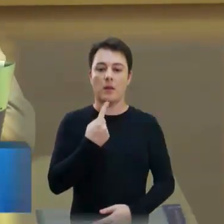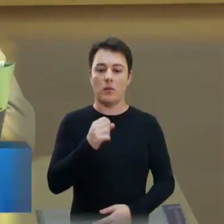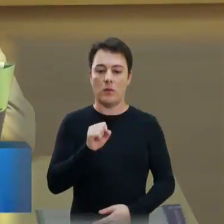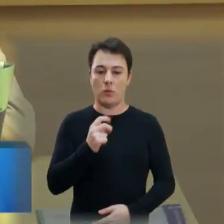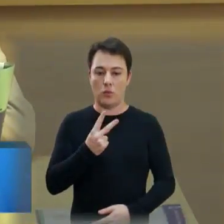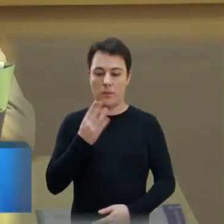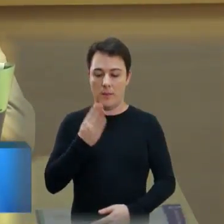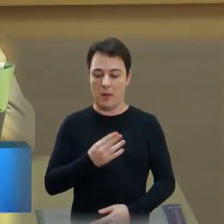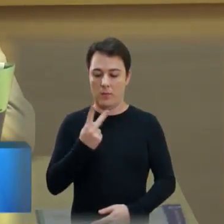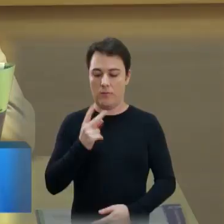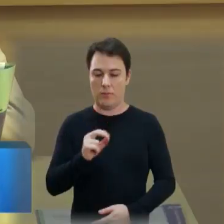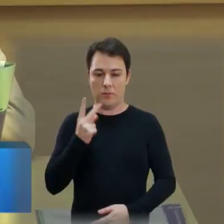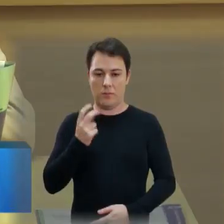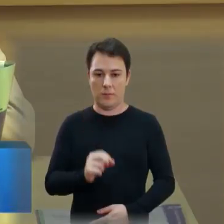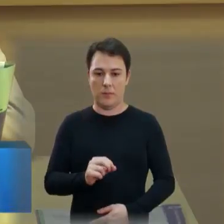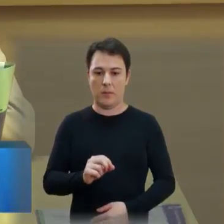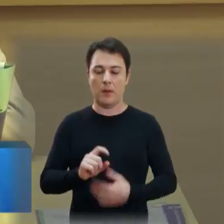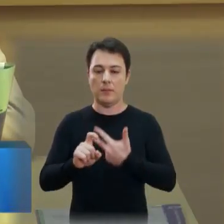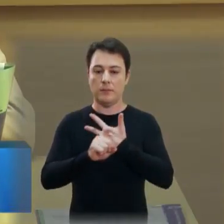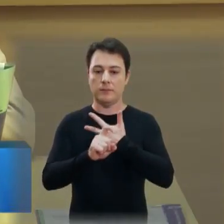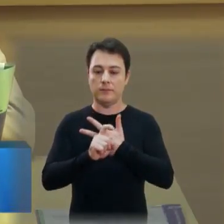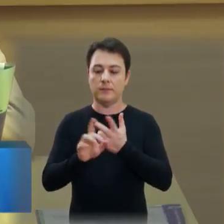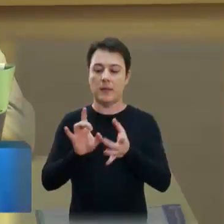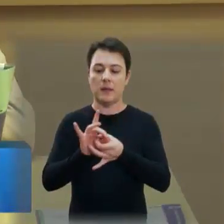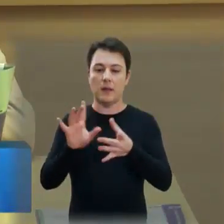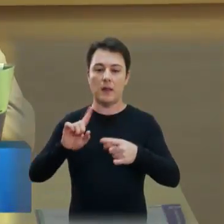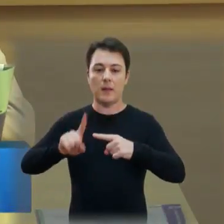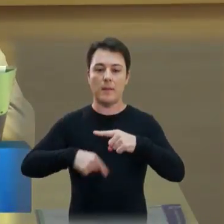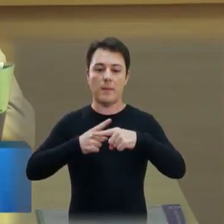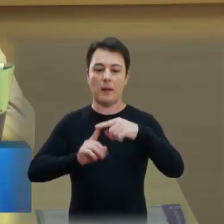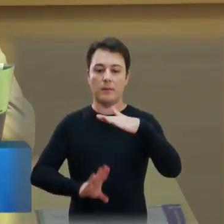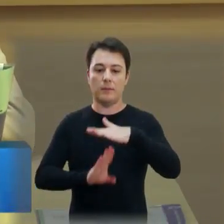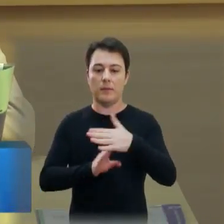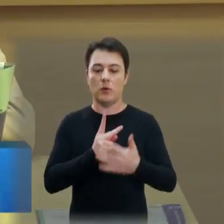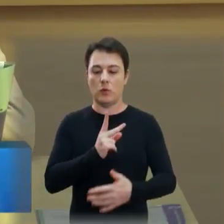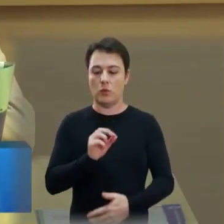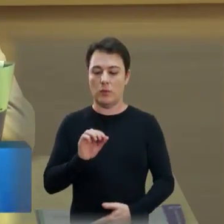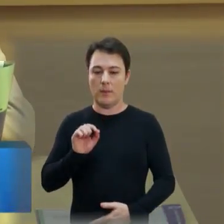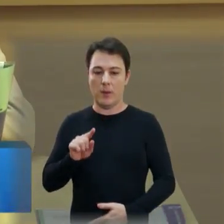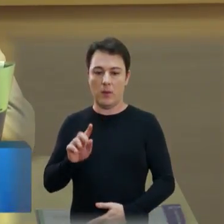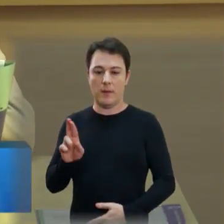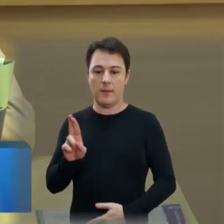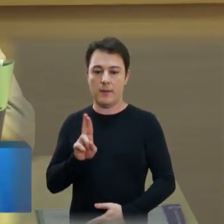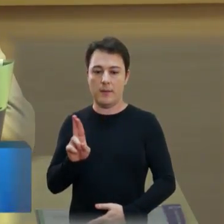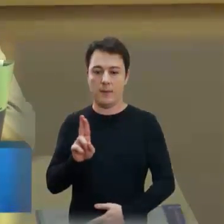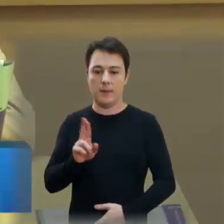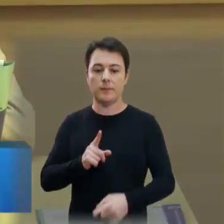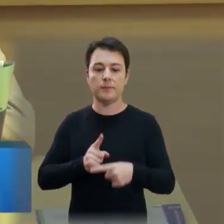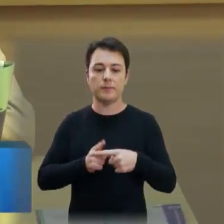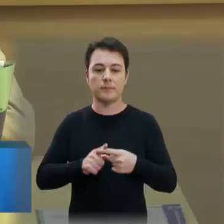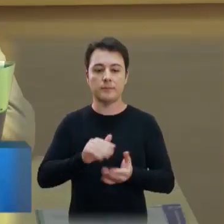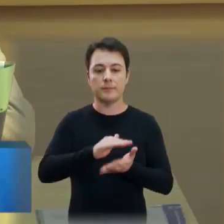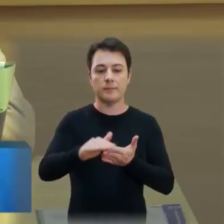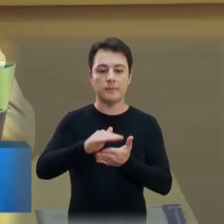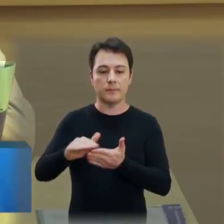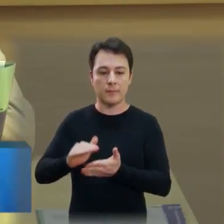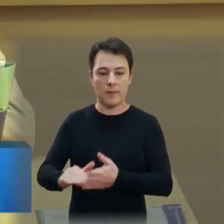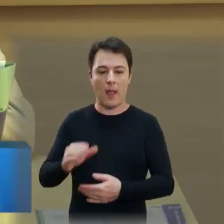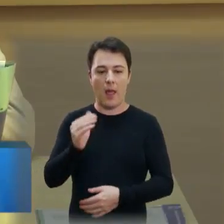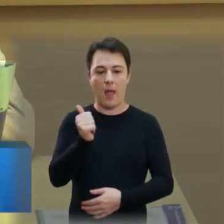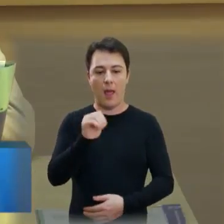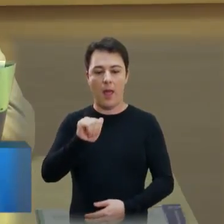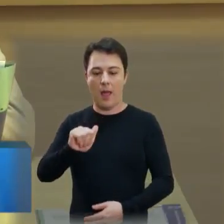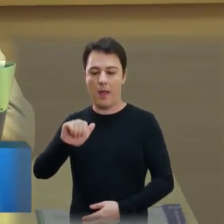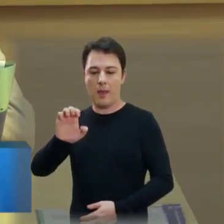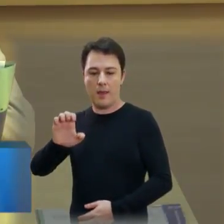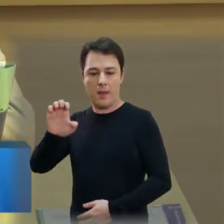182/2020. Autoriza o Poder Executivo a abrir um crédito adicional especial até o limite de R$ 200 mil para custeio da Associação de Atendimento